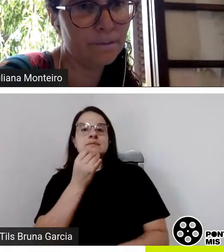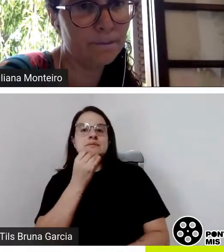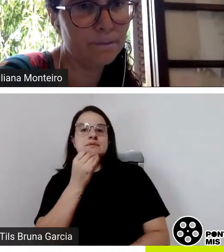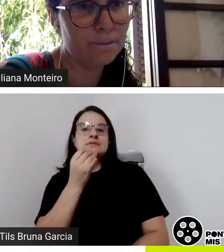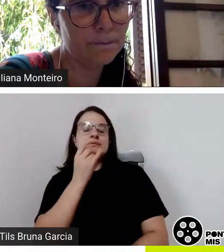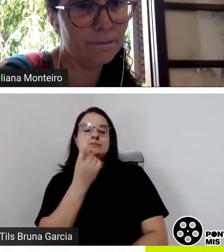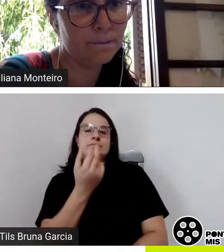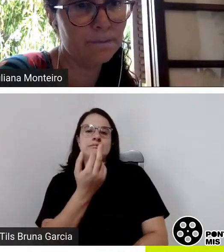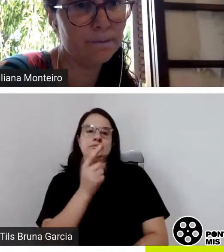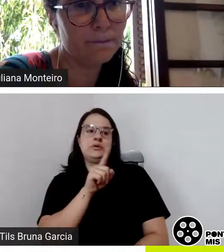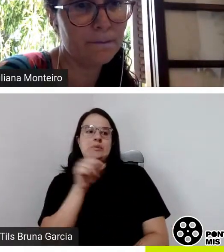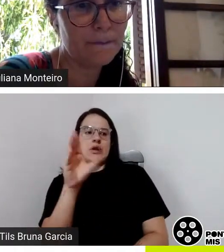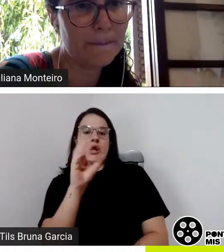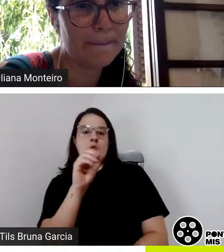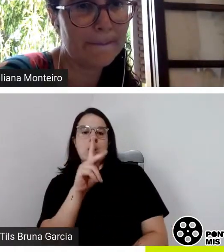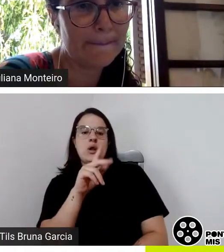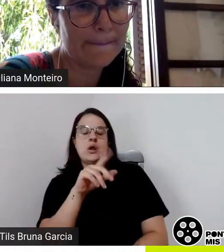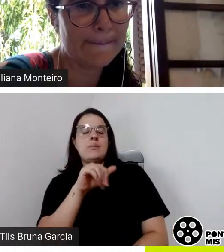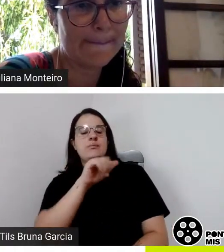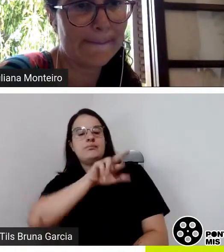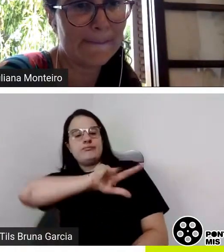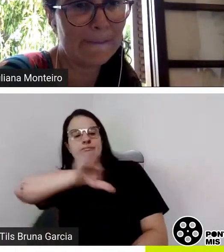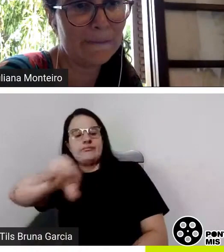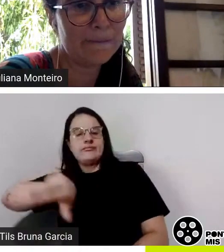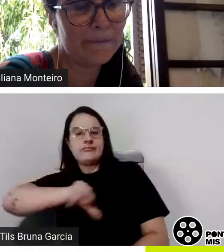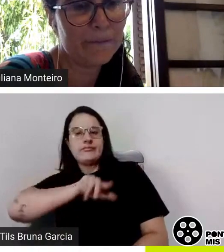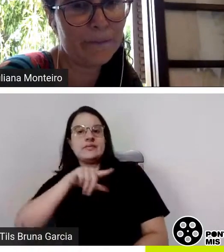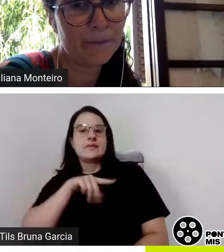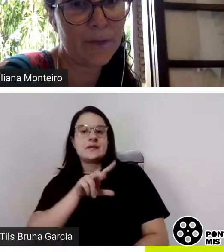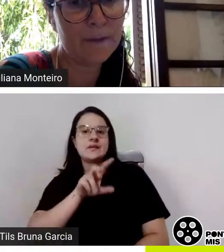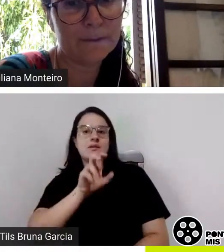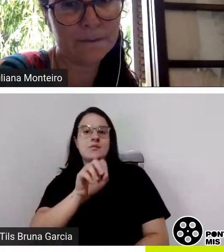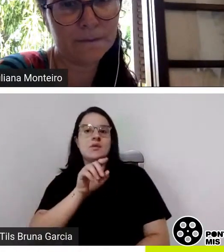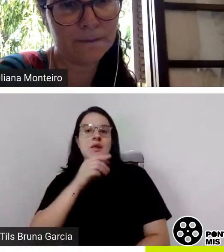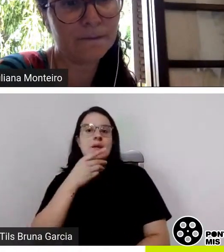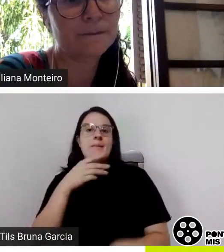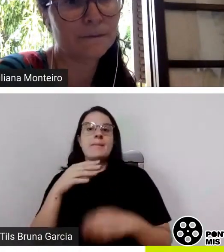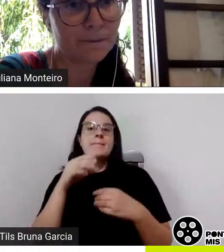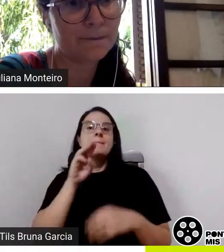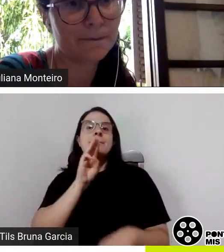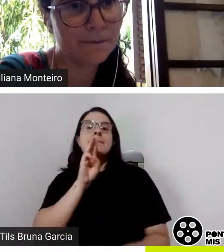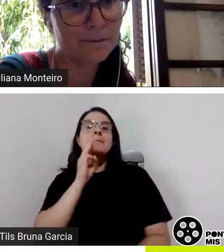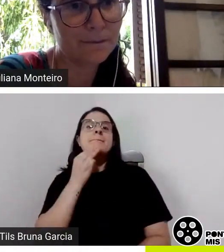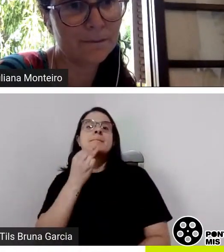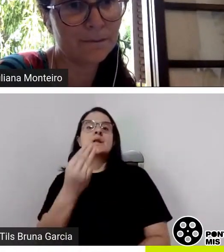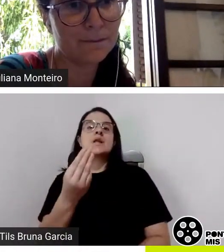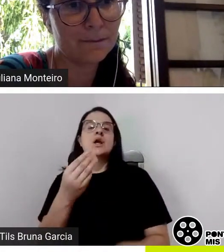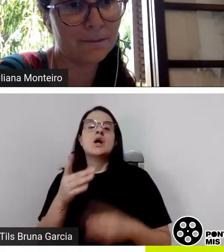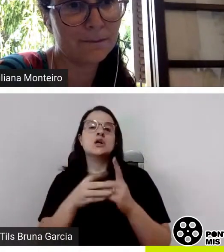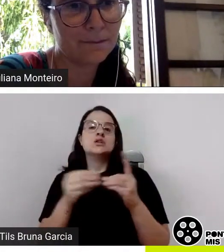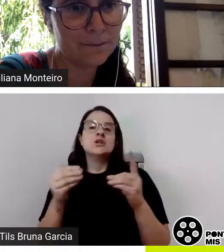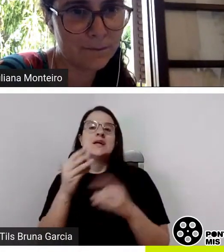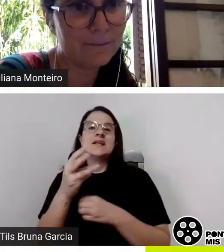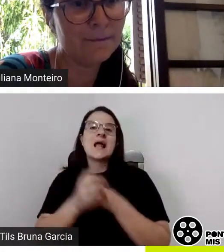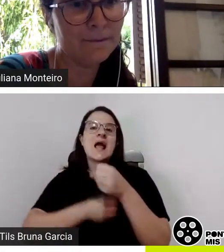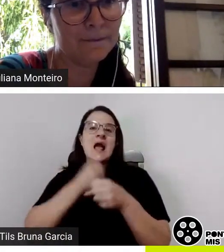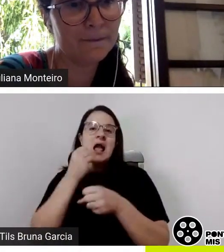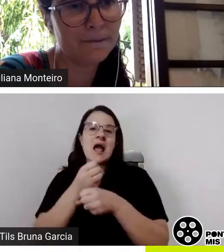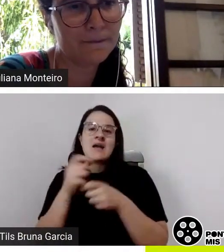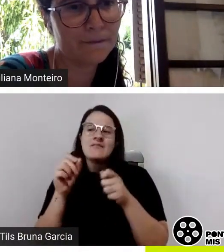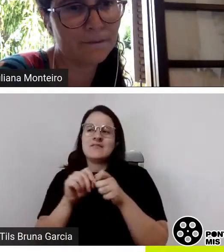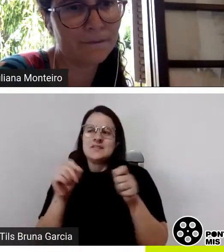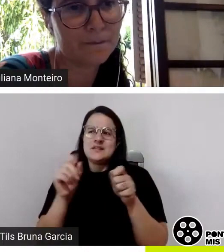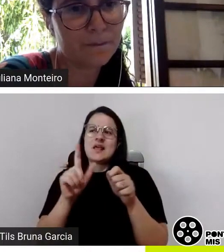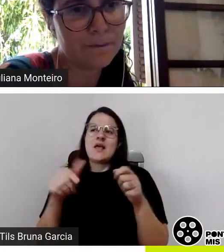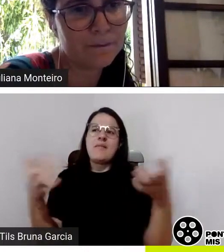fez Apocalipse Now, que custa $50 milhões, acabou com a produtora, levou 3 anos para fazer, e é um filme incrível. E tu